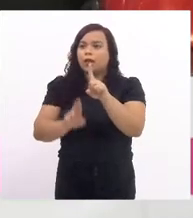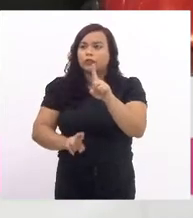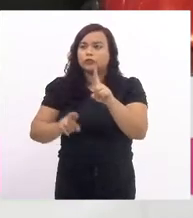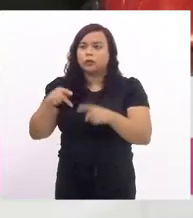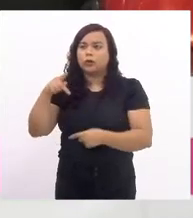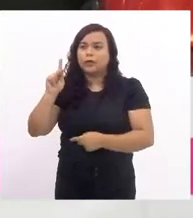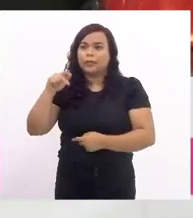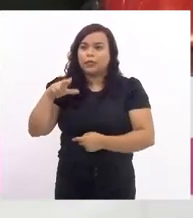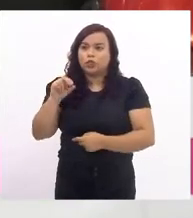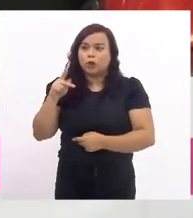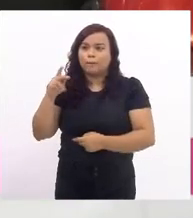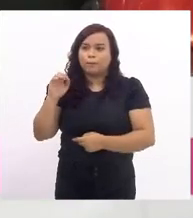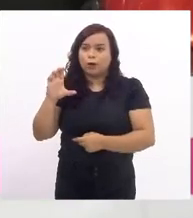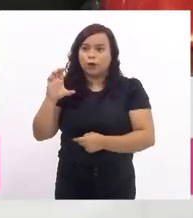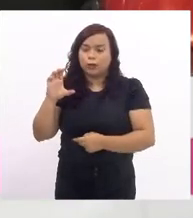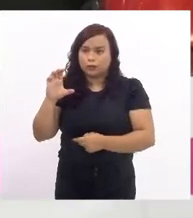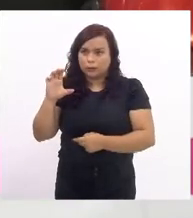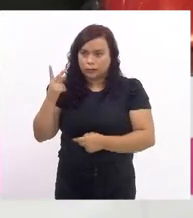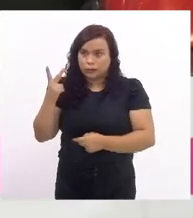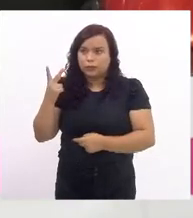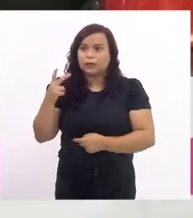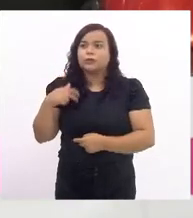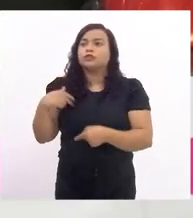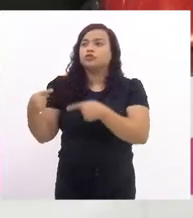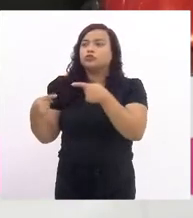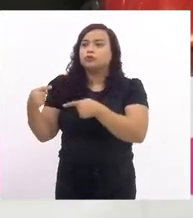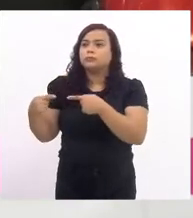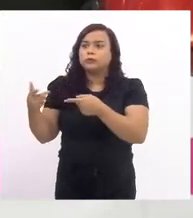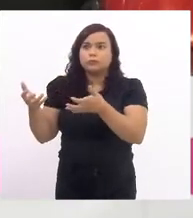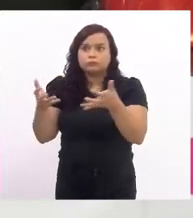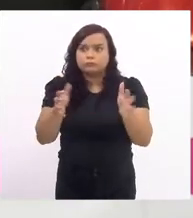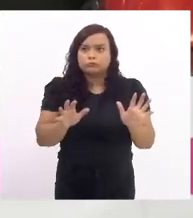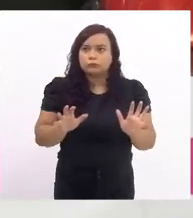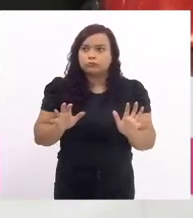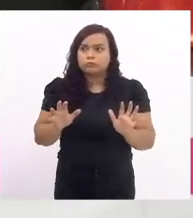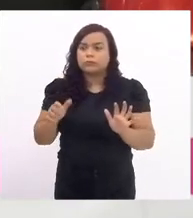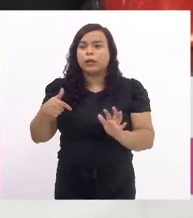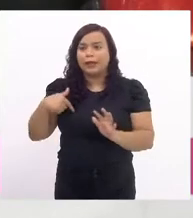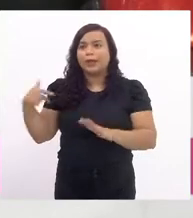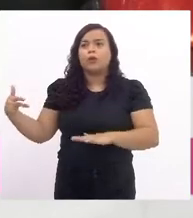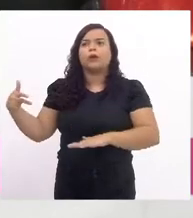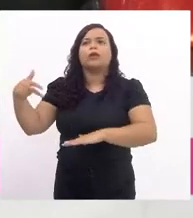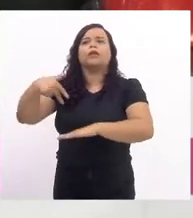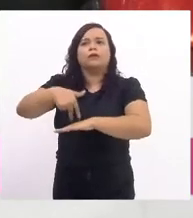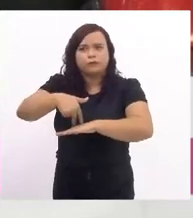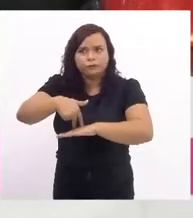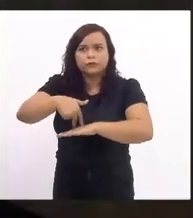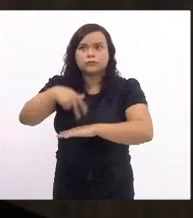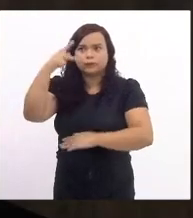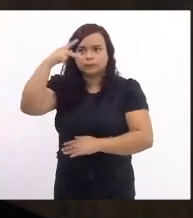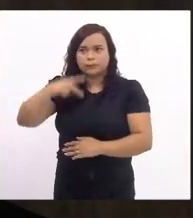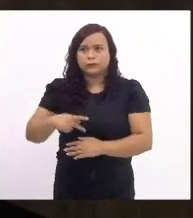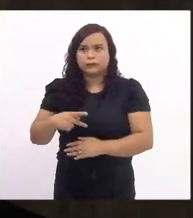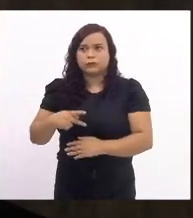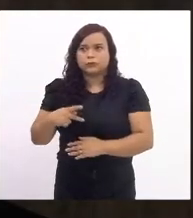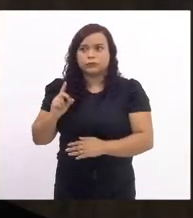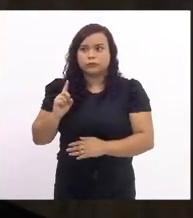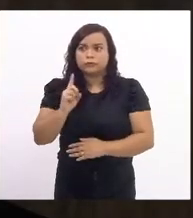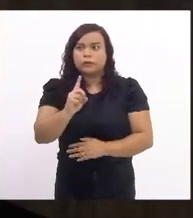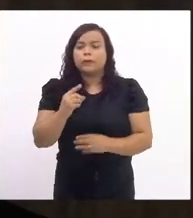não havendo o que queira discutir, encerrada a discussão. Senhora aí que eu levantei da bancada para vir aqui.